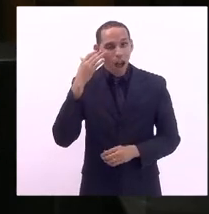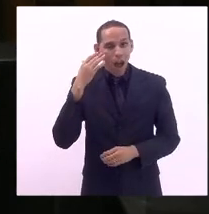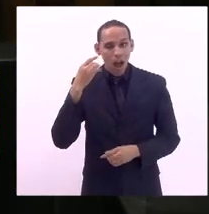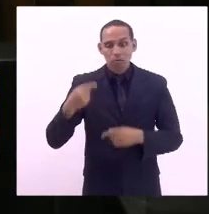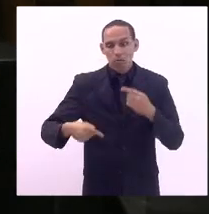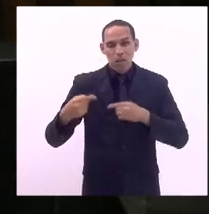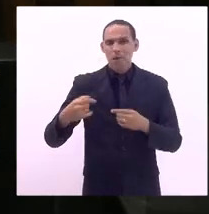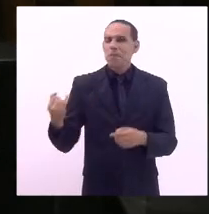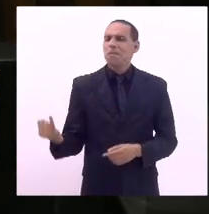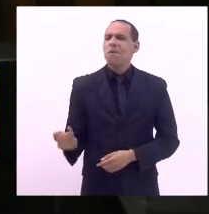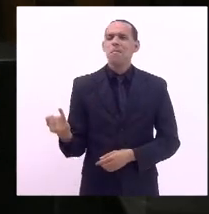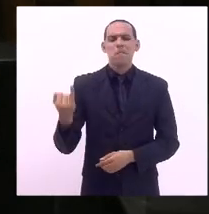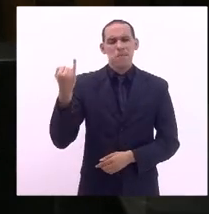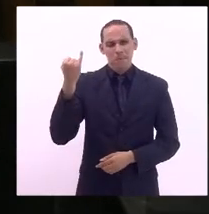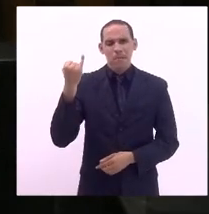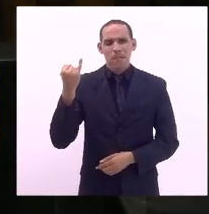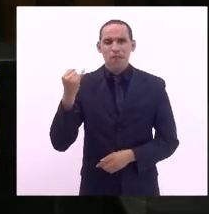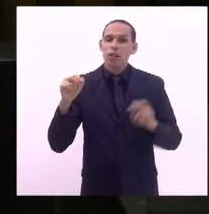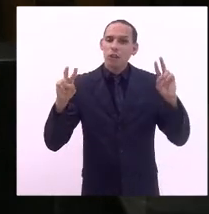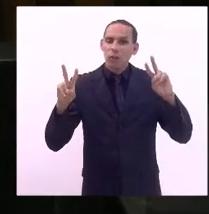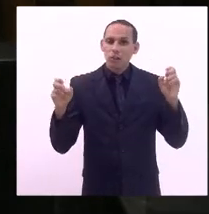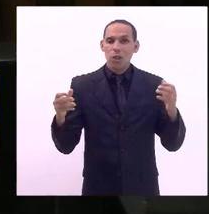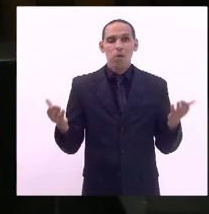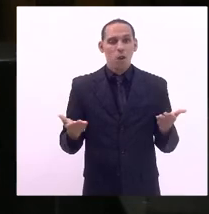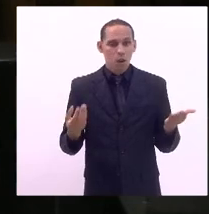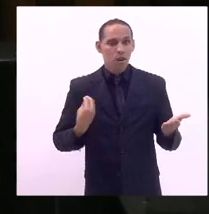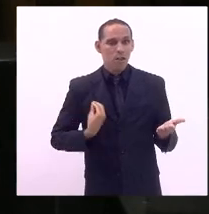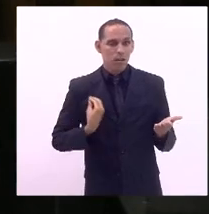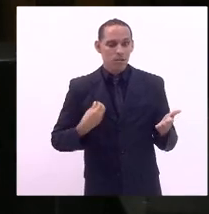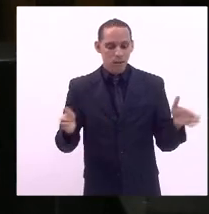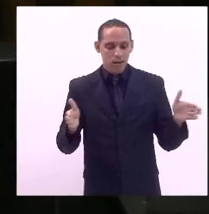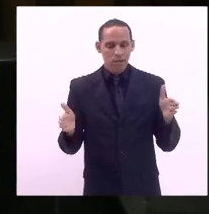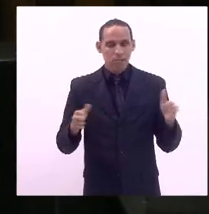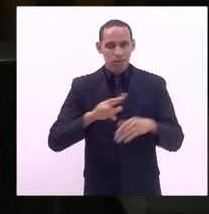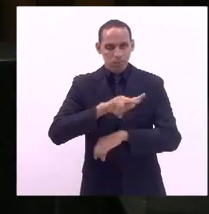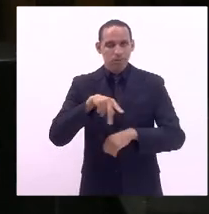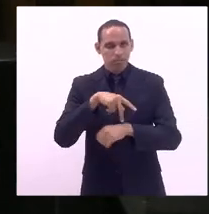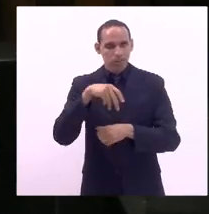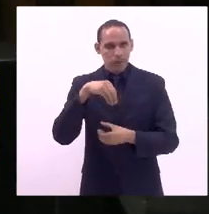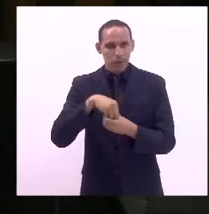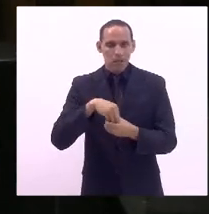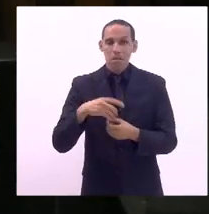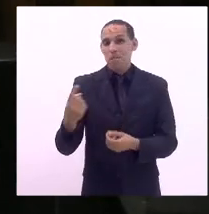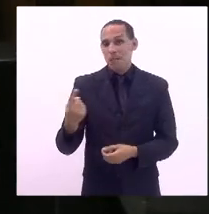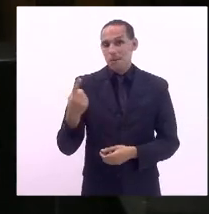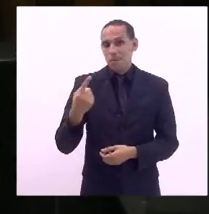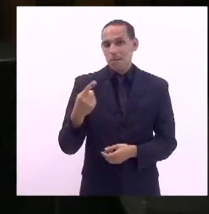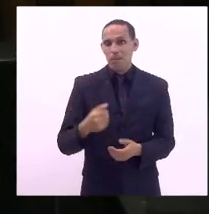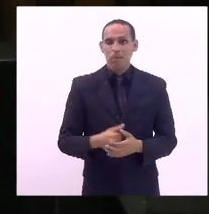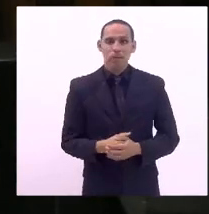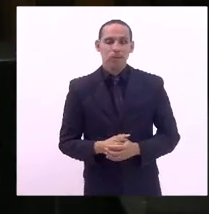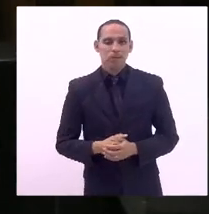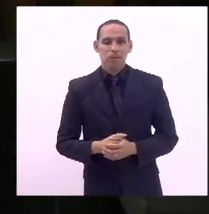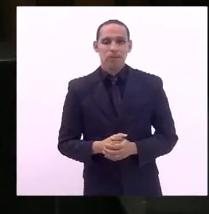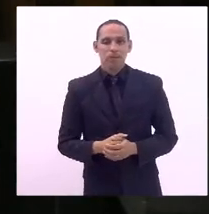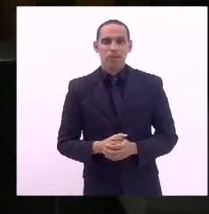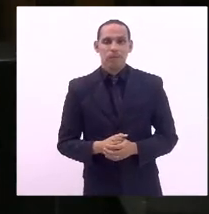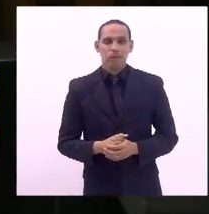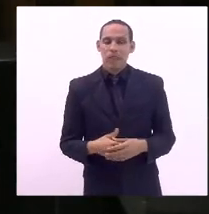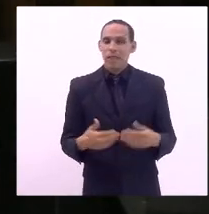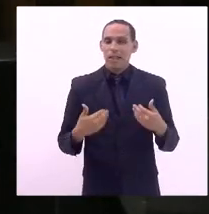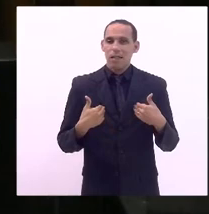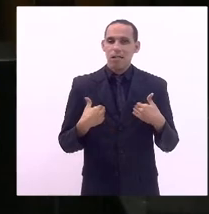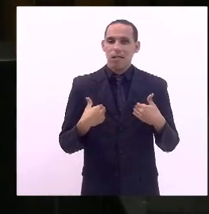fundamental, importantíssimo sobre a realidade que a gente enfrenta no nosso país. Em primeiro lugar, eu,